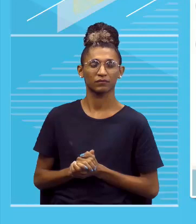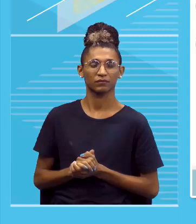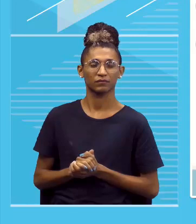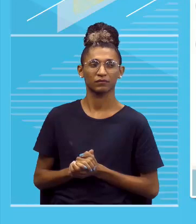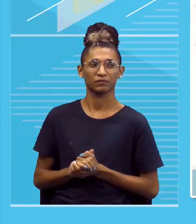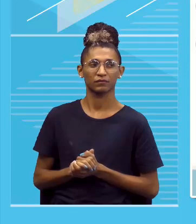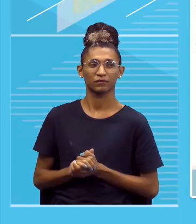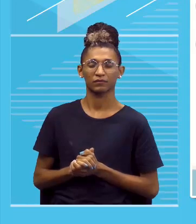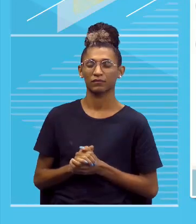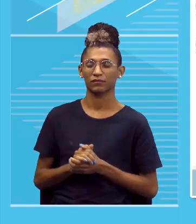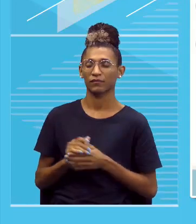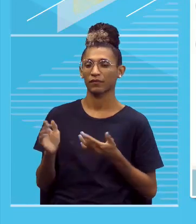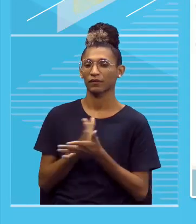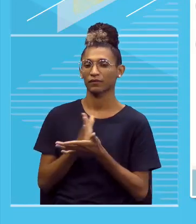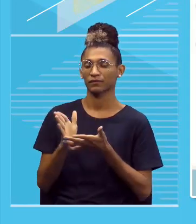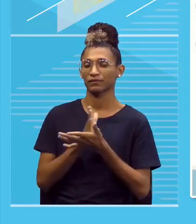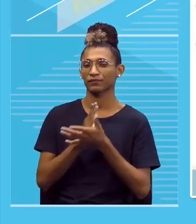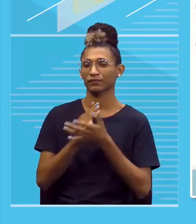sistemas